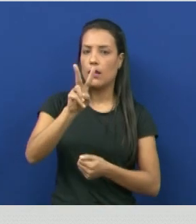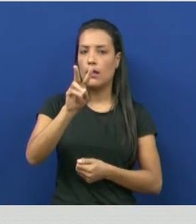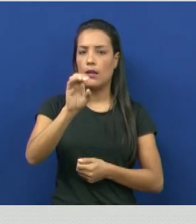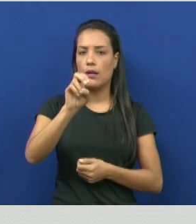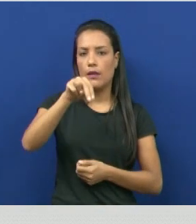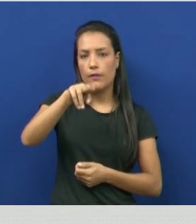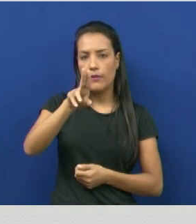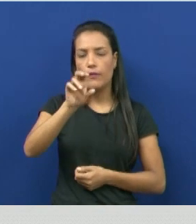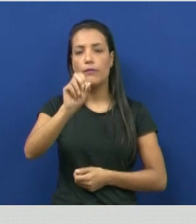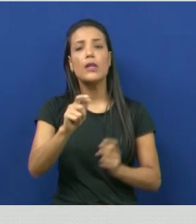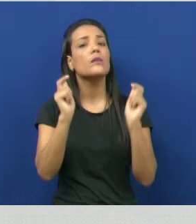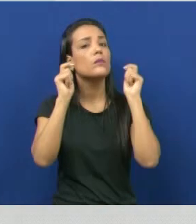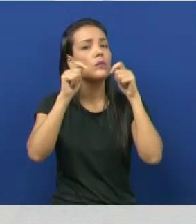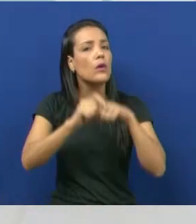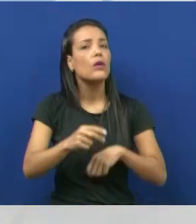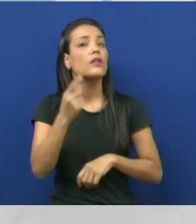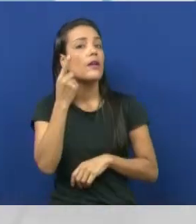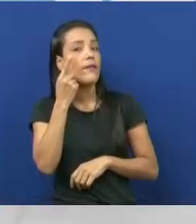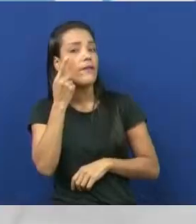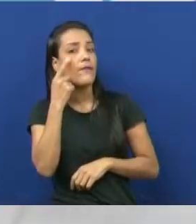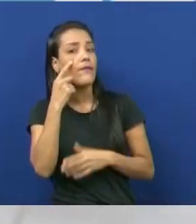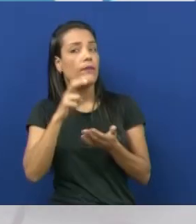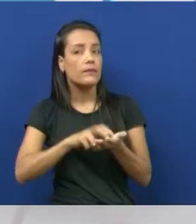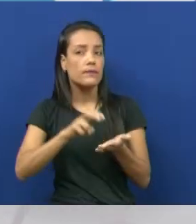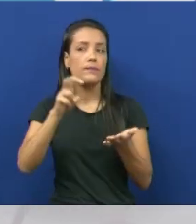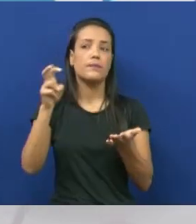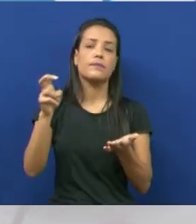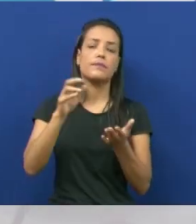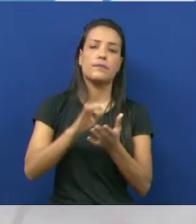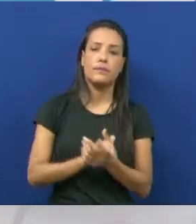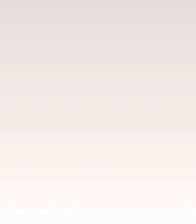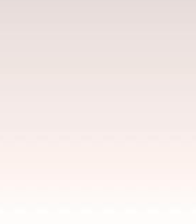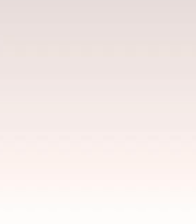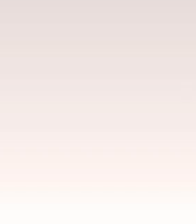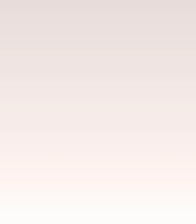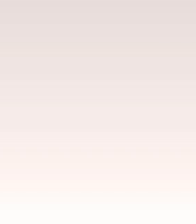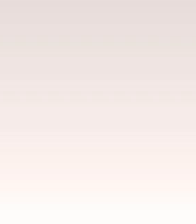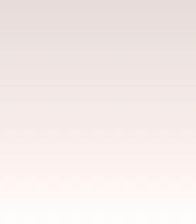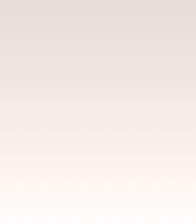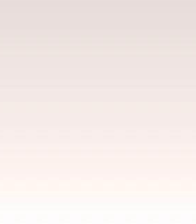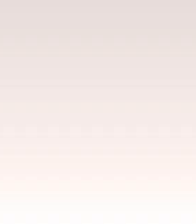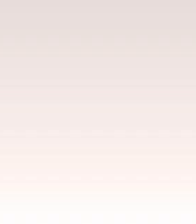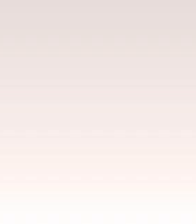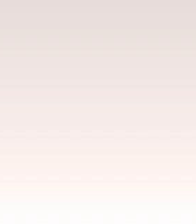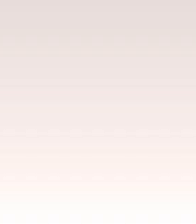manhã. Então é isso, na nossa plataforma a gente terá mais algumas atividades.